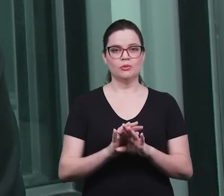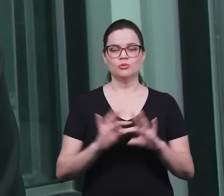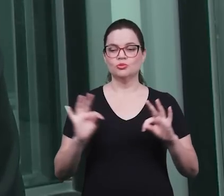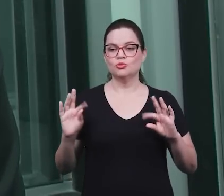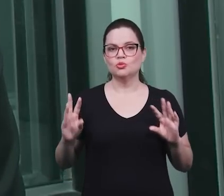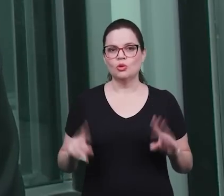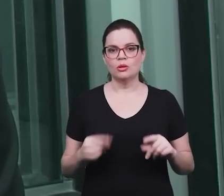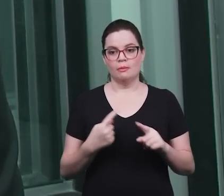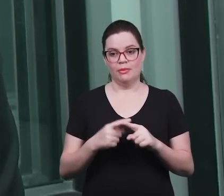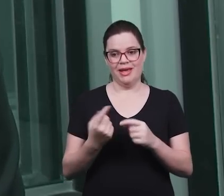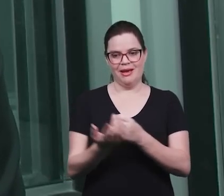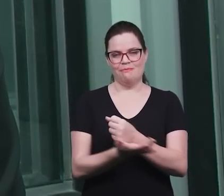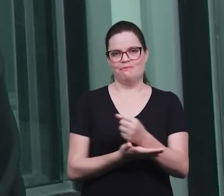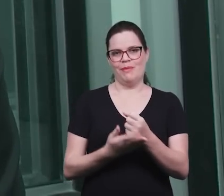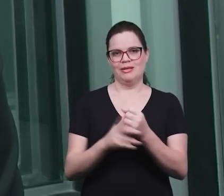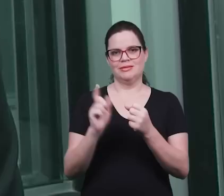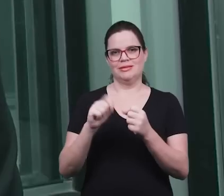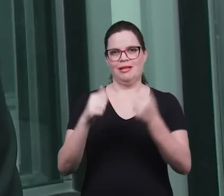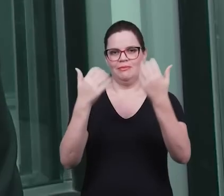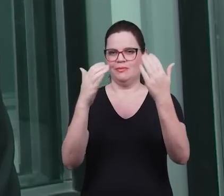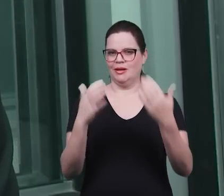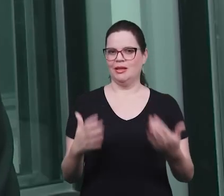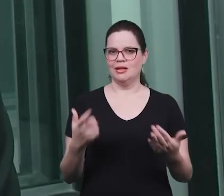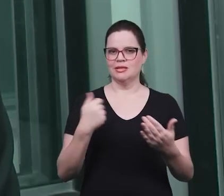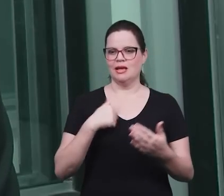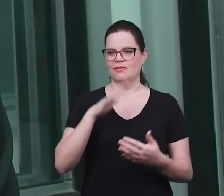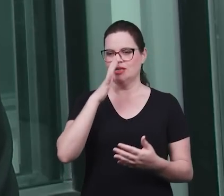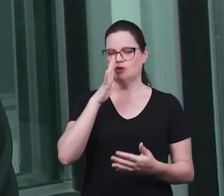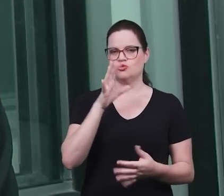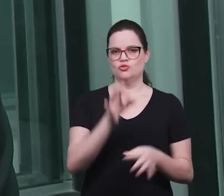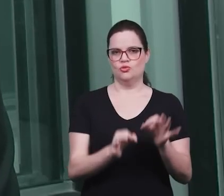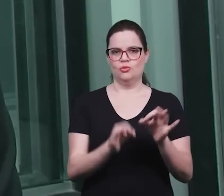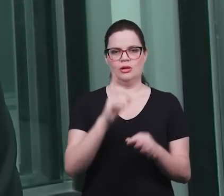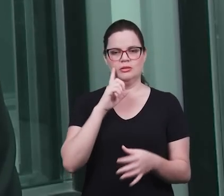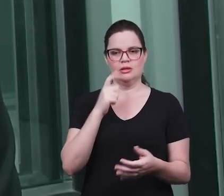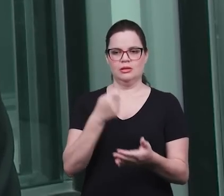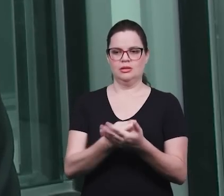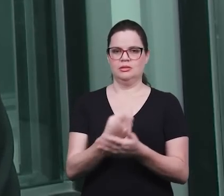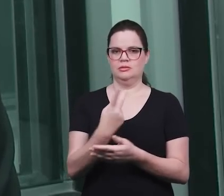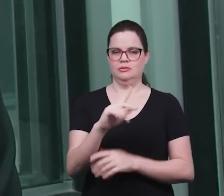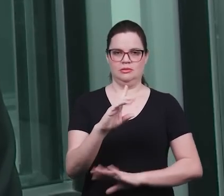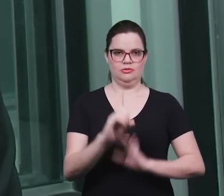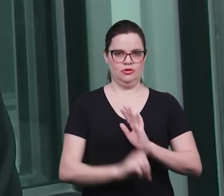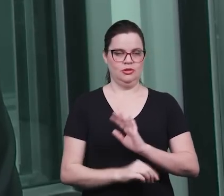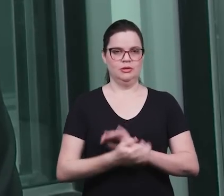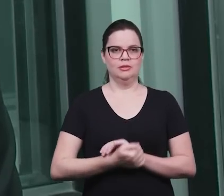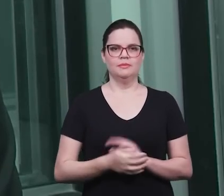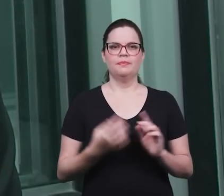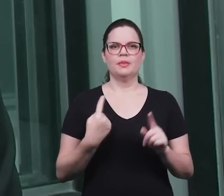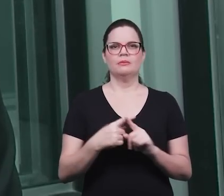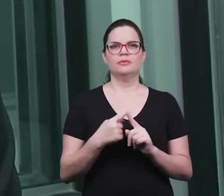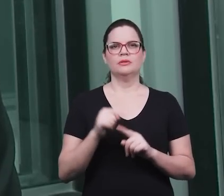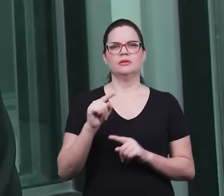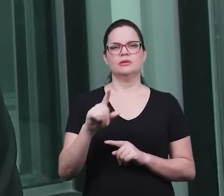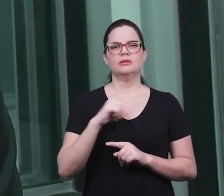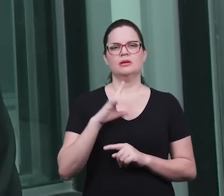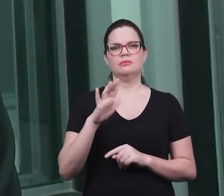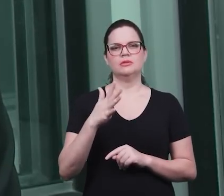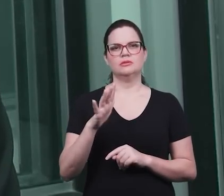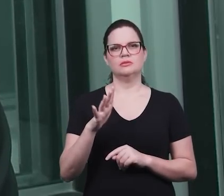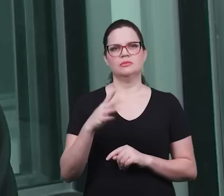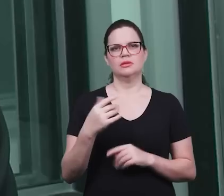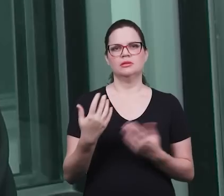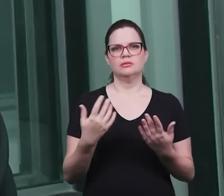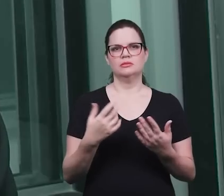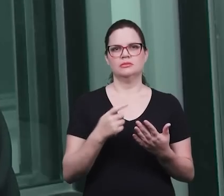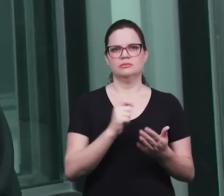eu disse, a documentação que o INSS tem daquele período, principalmente as contribuições ali entre 82,